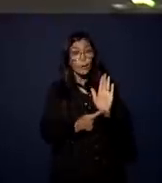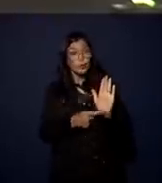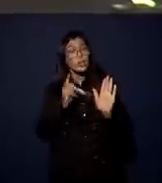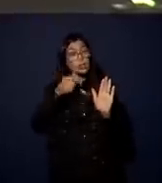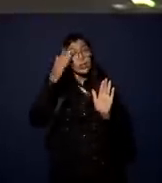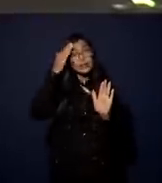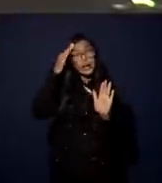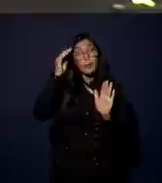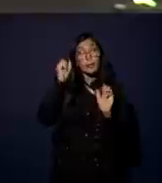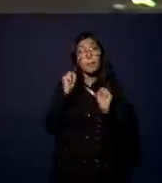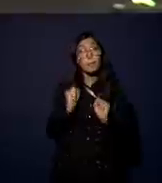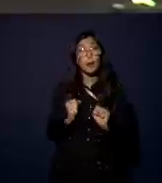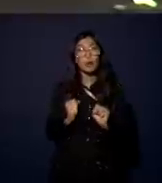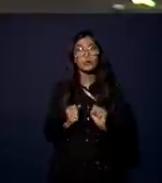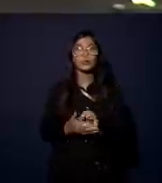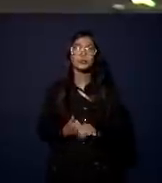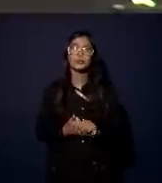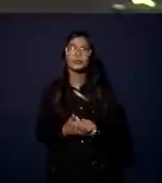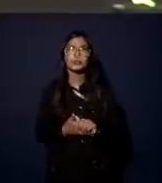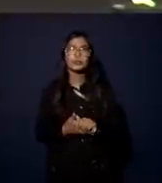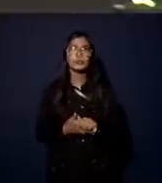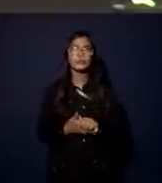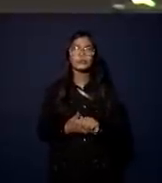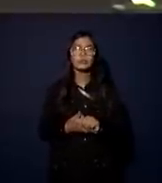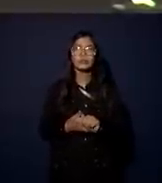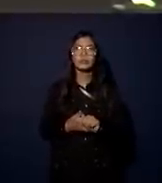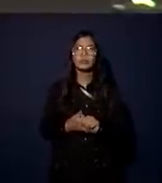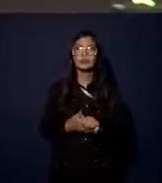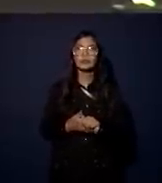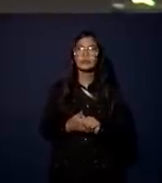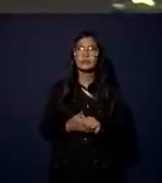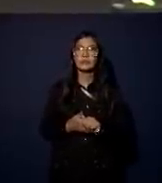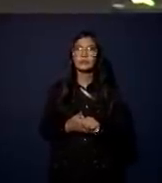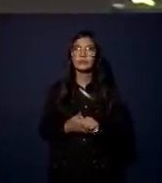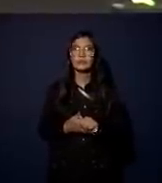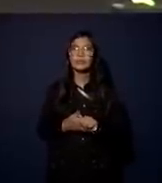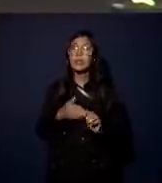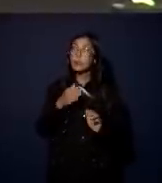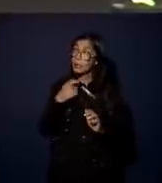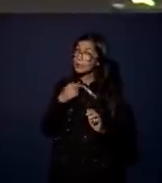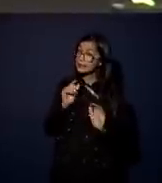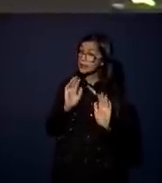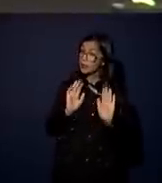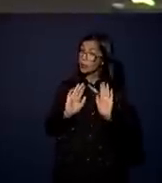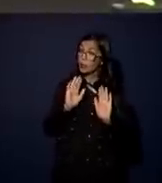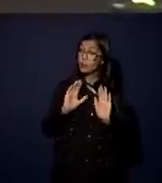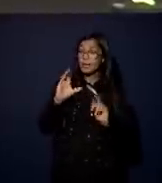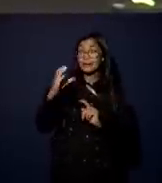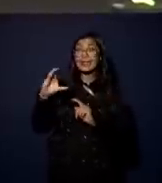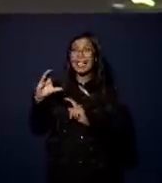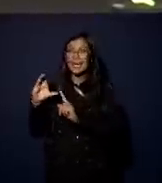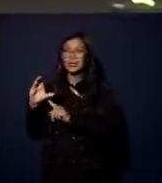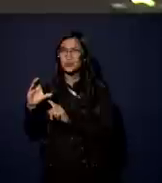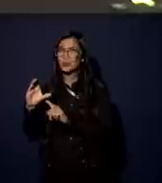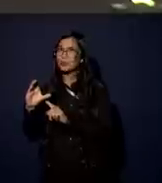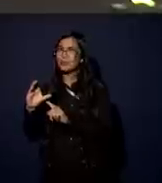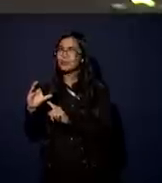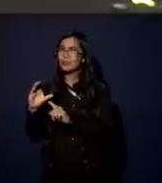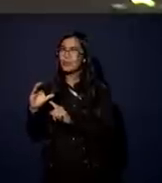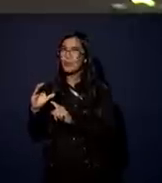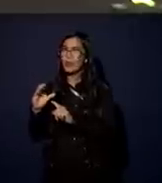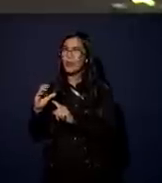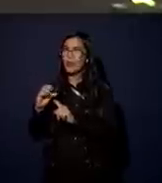conosco de novo com muita com muito cuidado o crédito quebra uma empresa então crédito